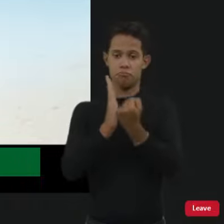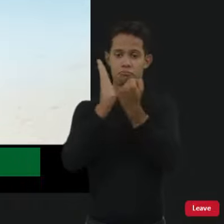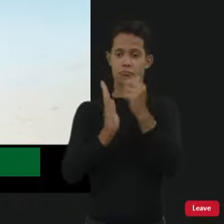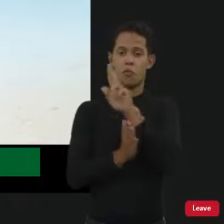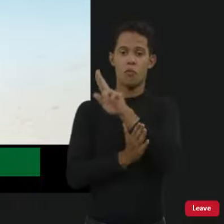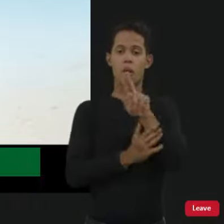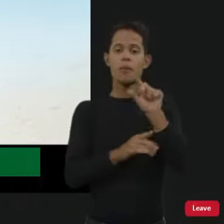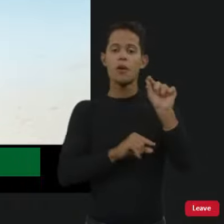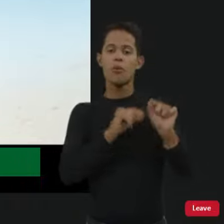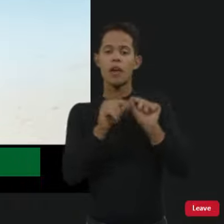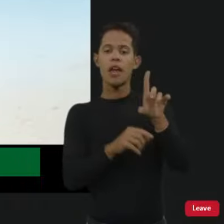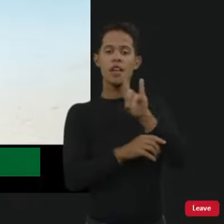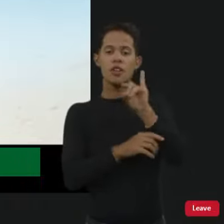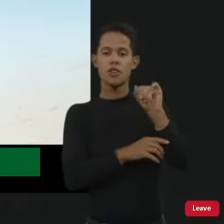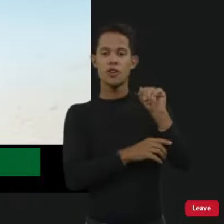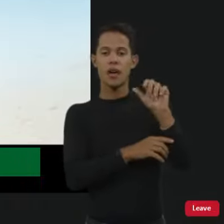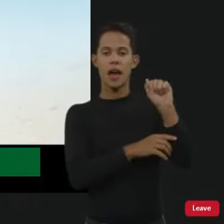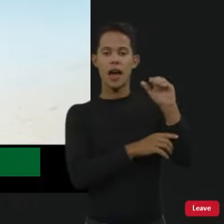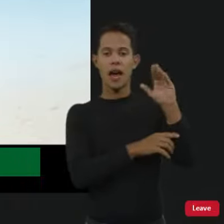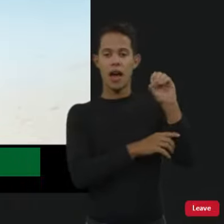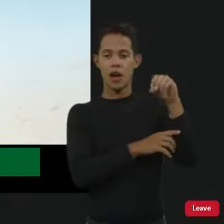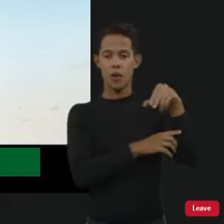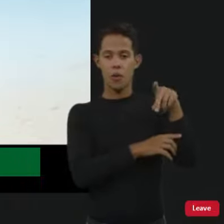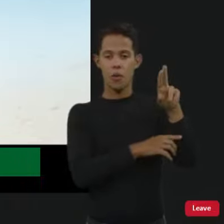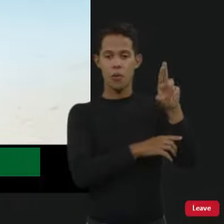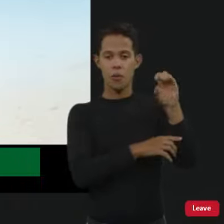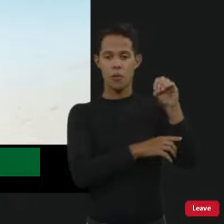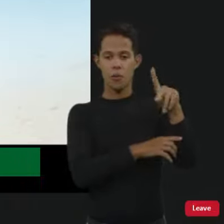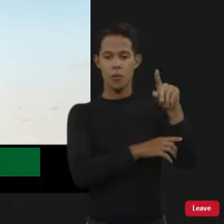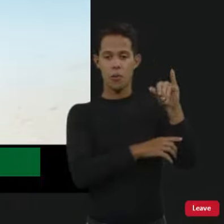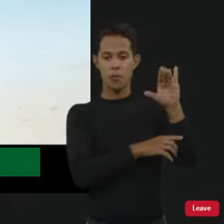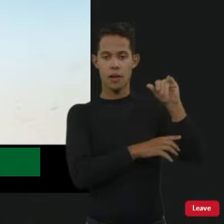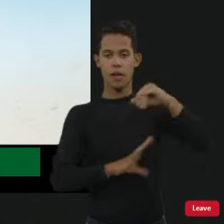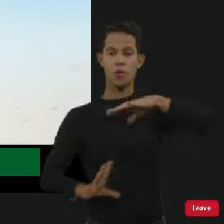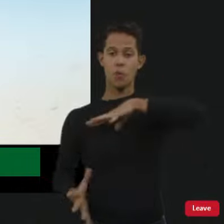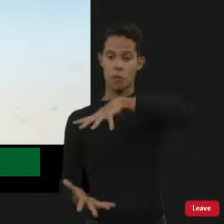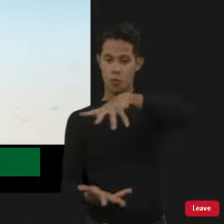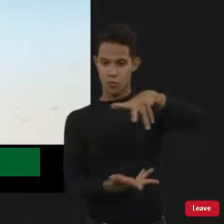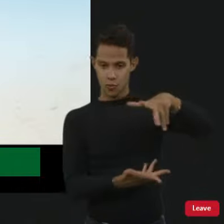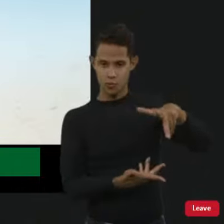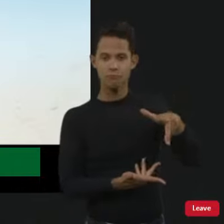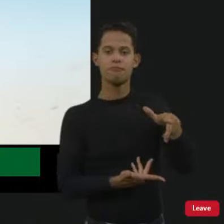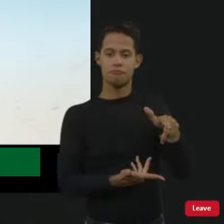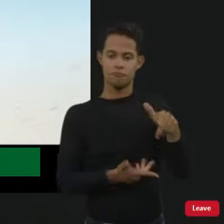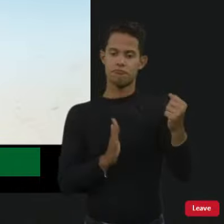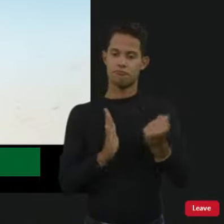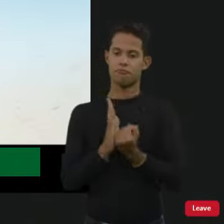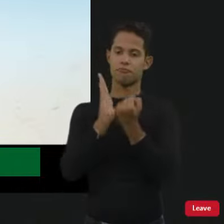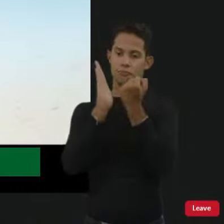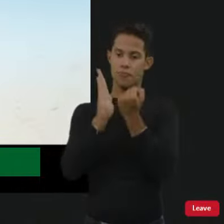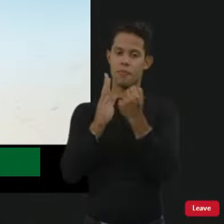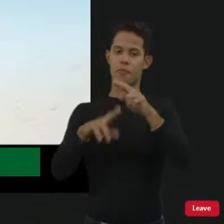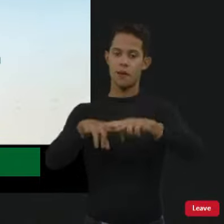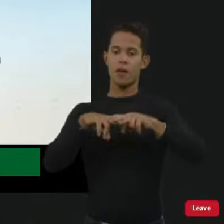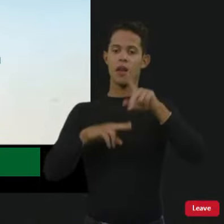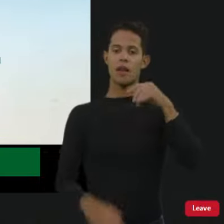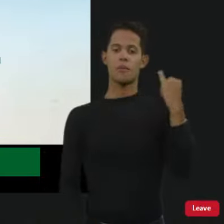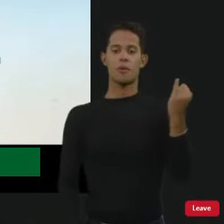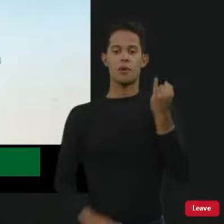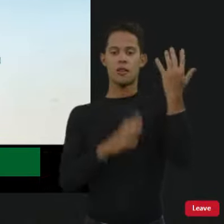da Acondroplasia a nível mundial, certo? Então, é importante que quando a gente comemora esse dia.